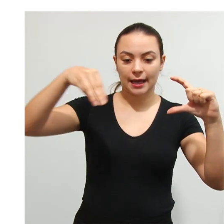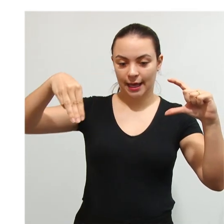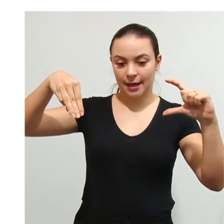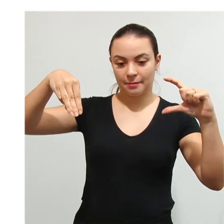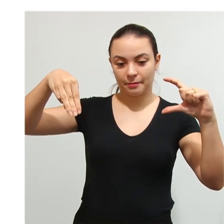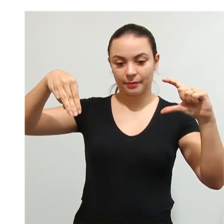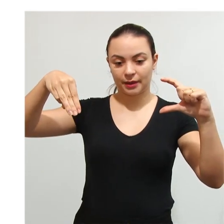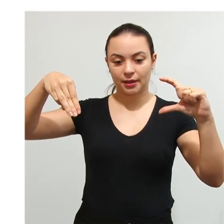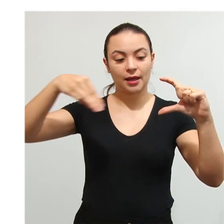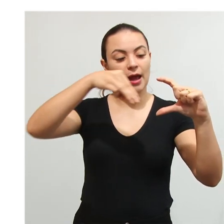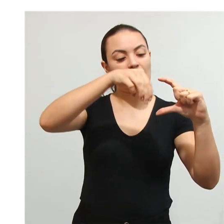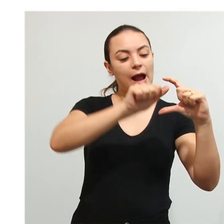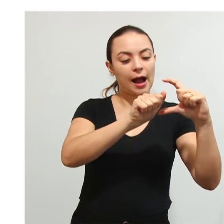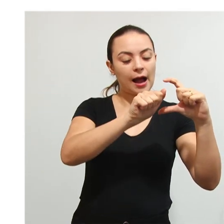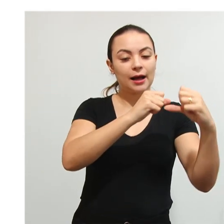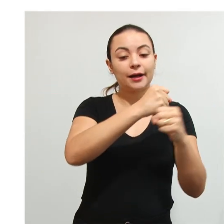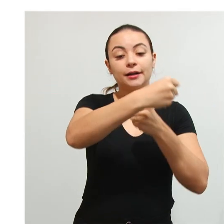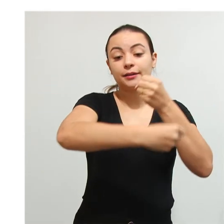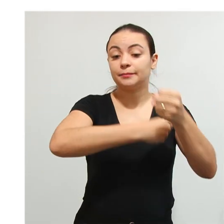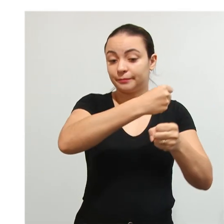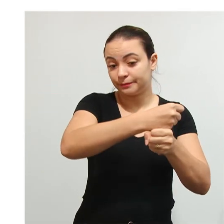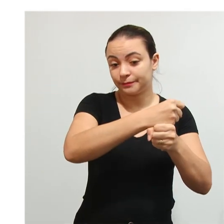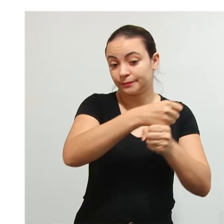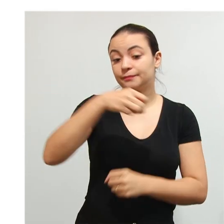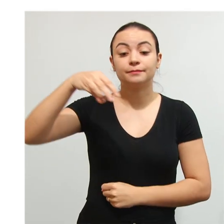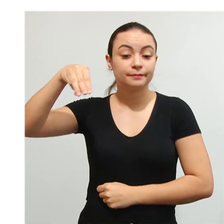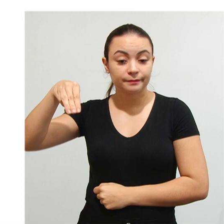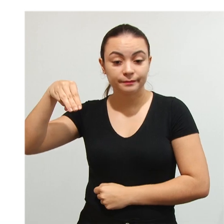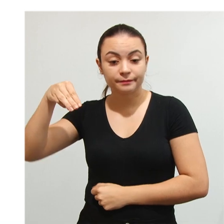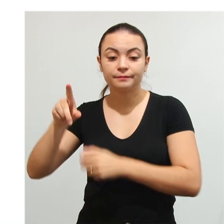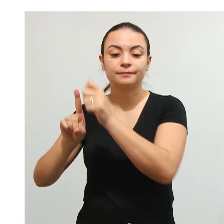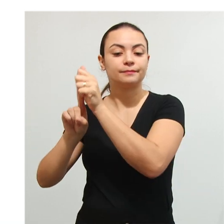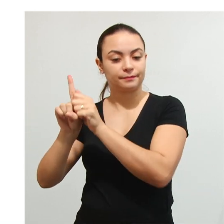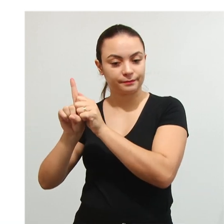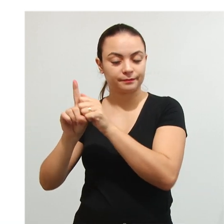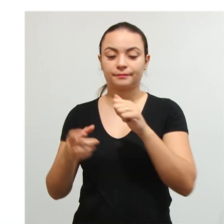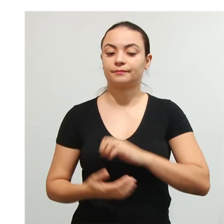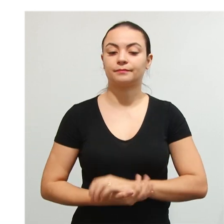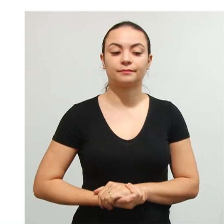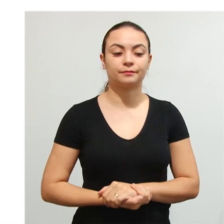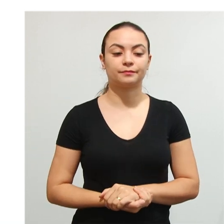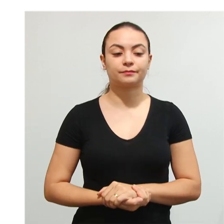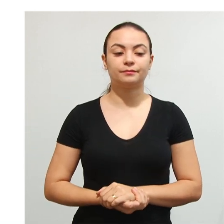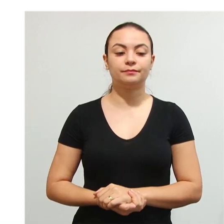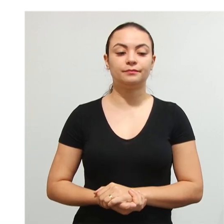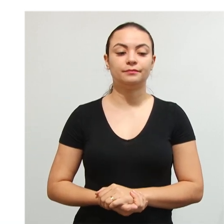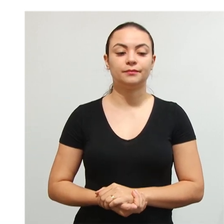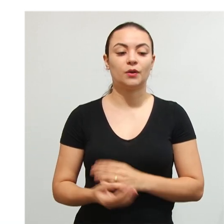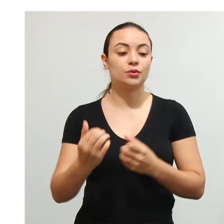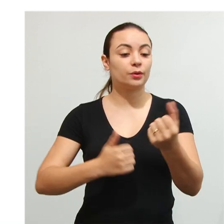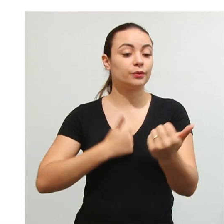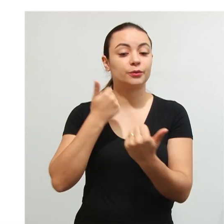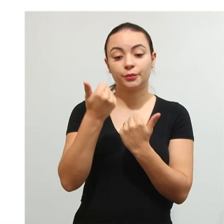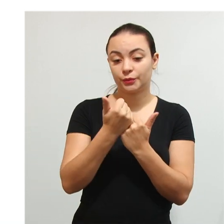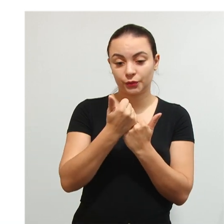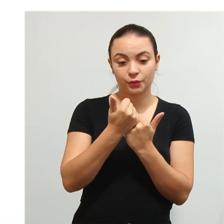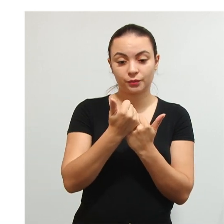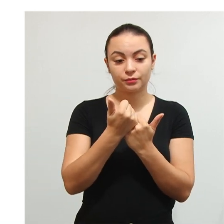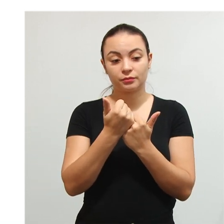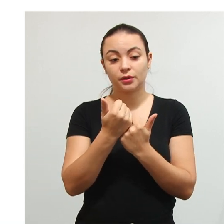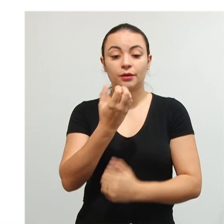para resolver esse problema com isso eu tenho que a taxa anual vai ser igual